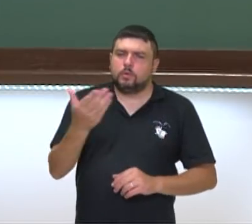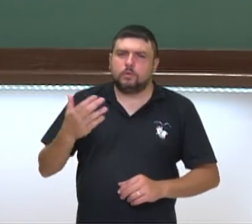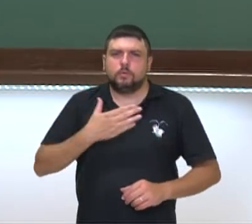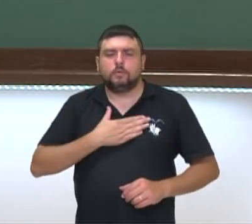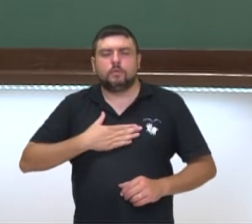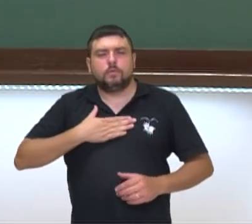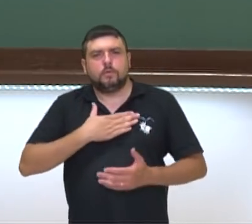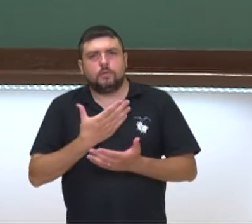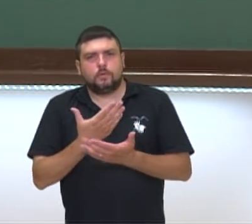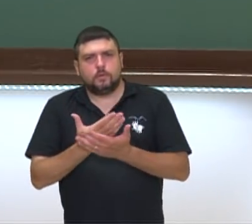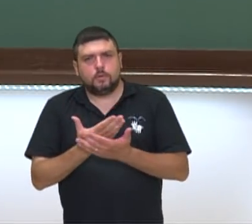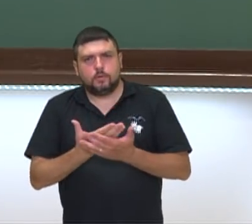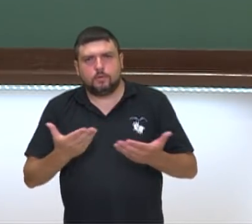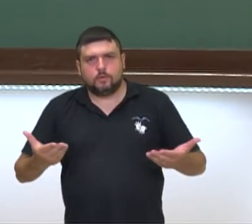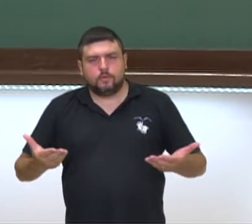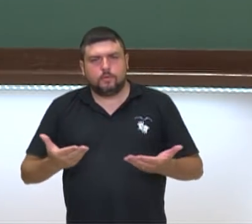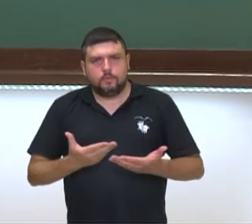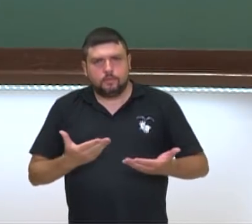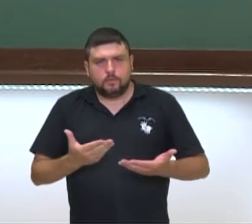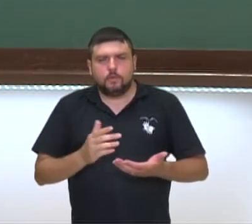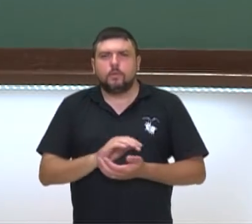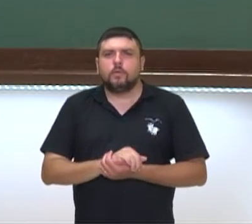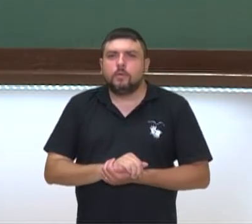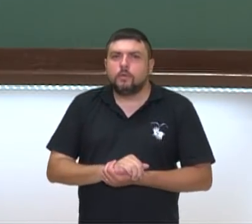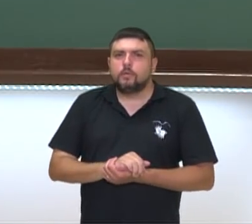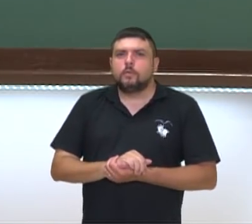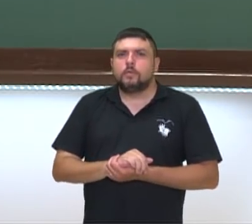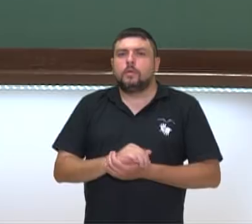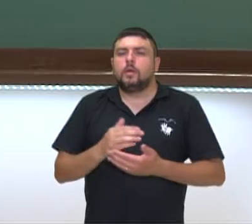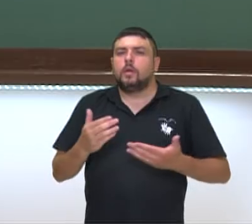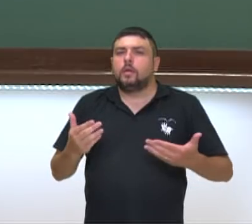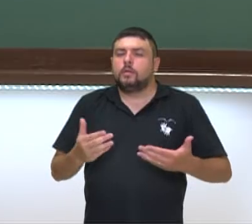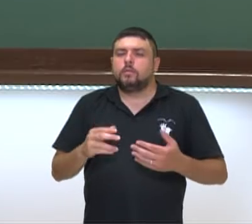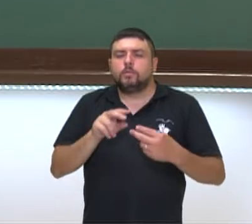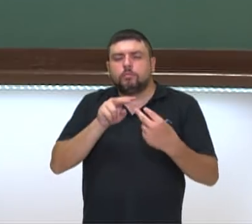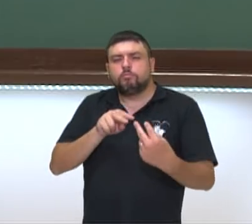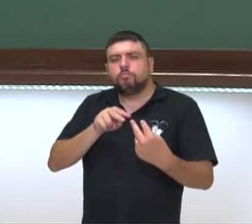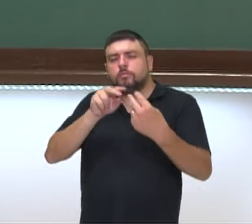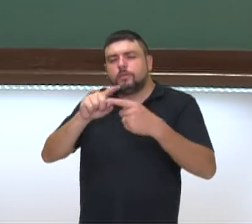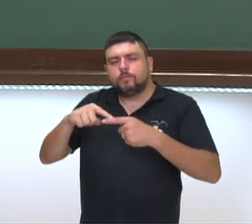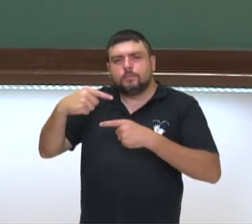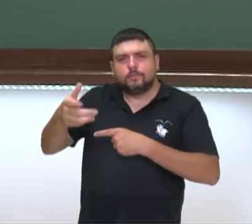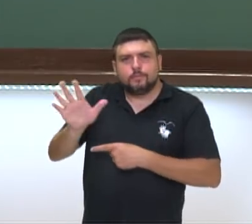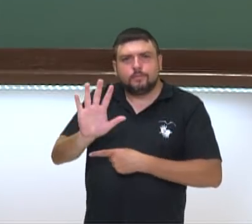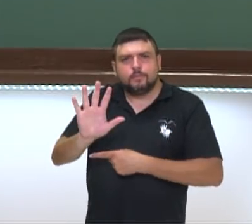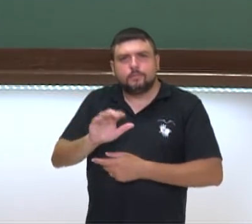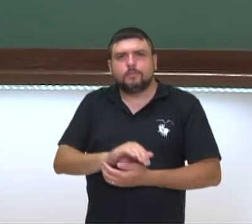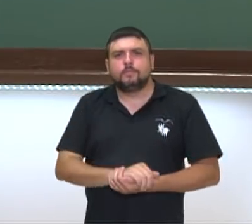aula de hoje, essa aula, e nos vemos em breve.